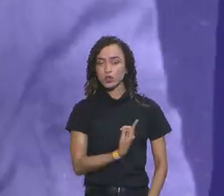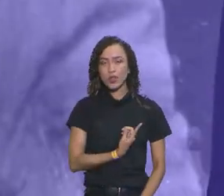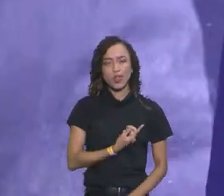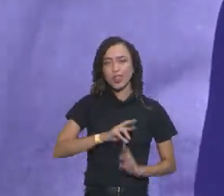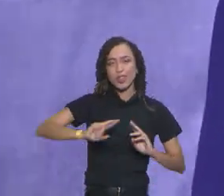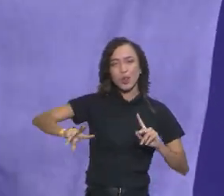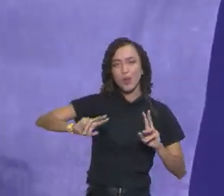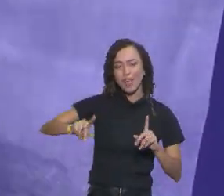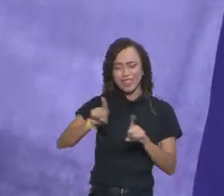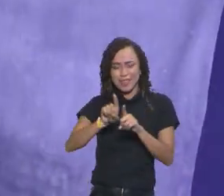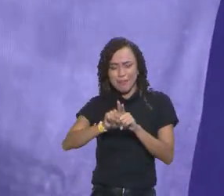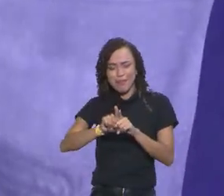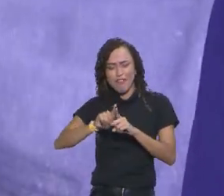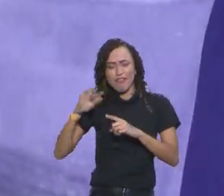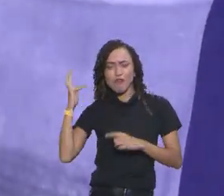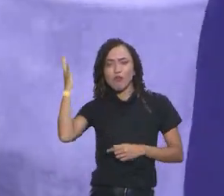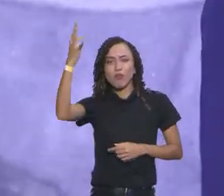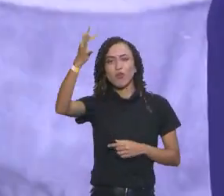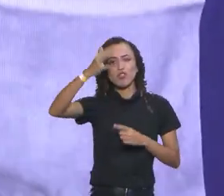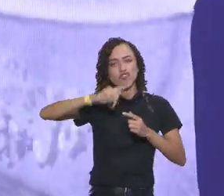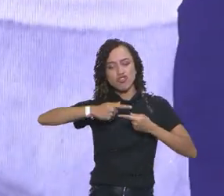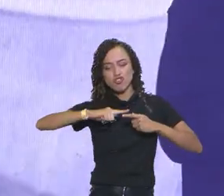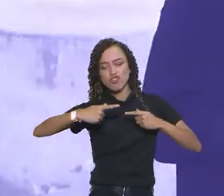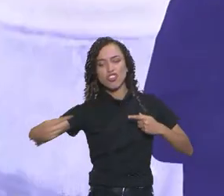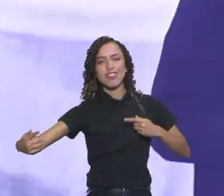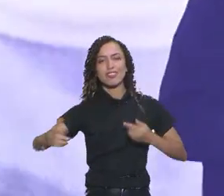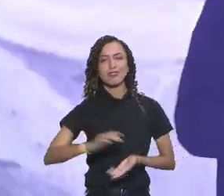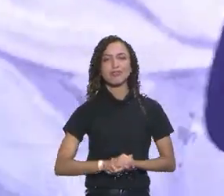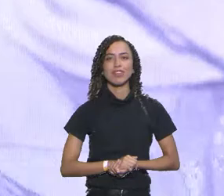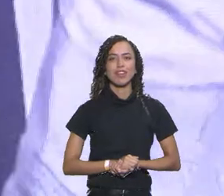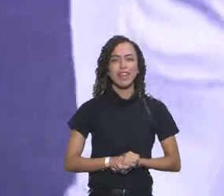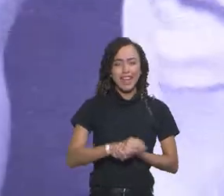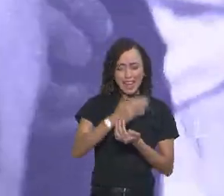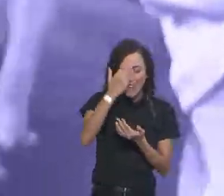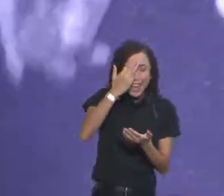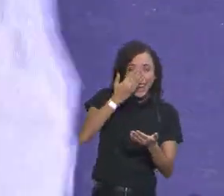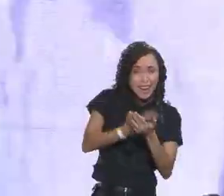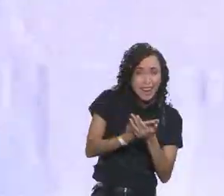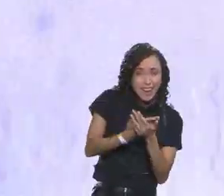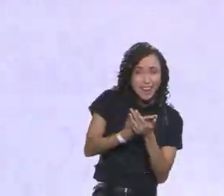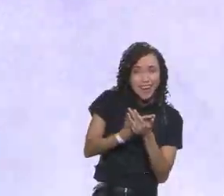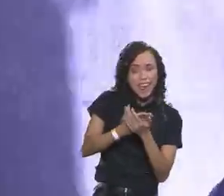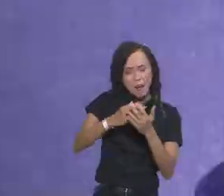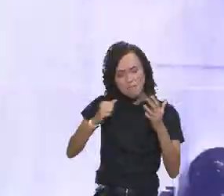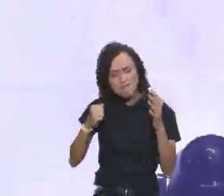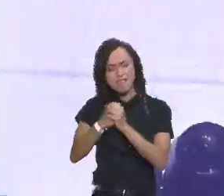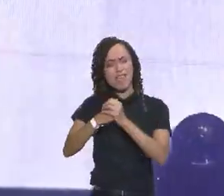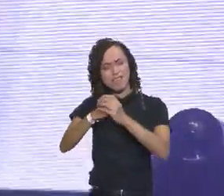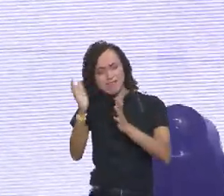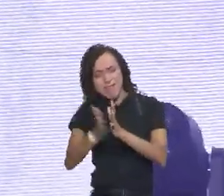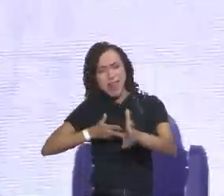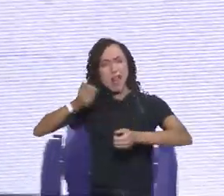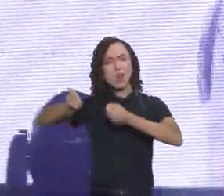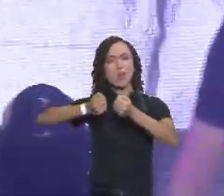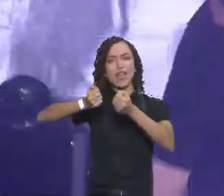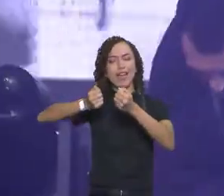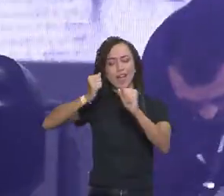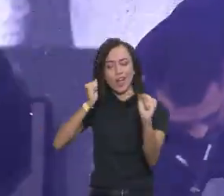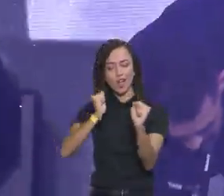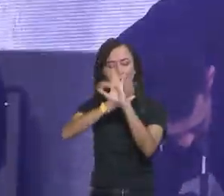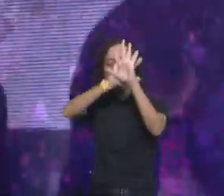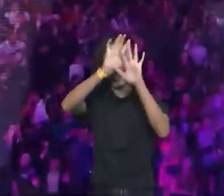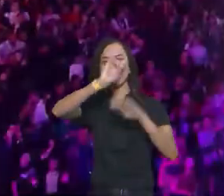nossas futuras gerações também você recebe isso se você crê diga amém aleluia glória a Deus